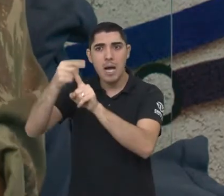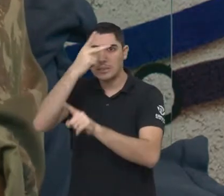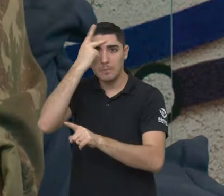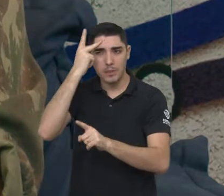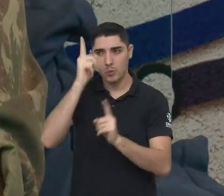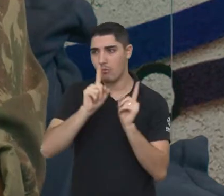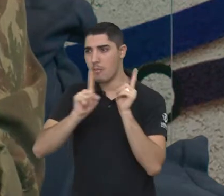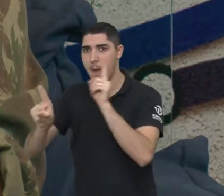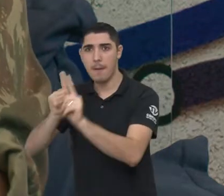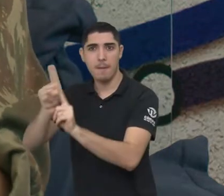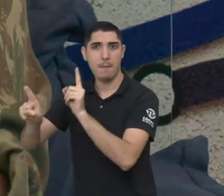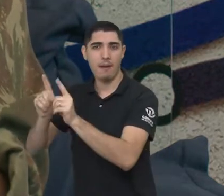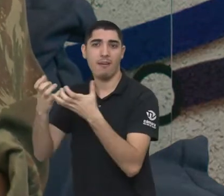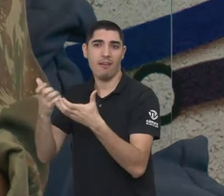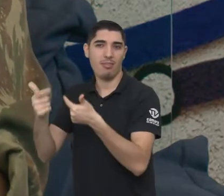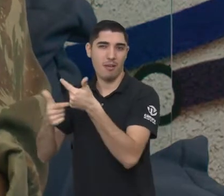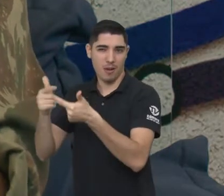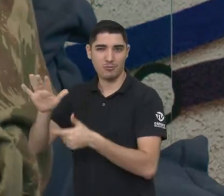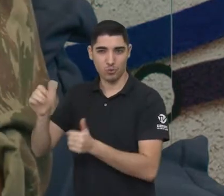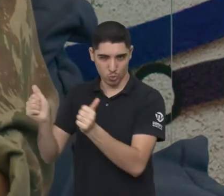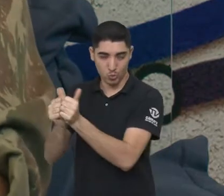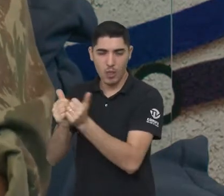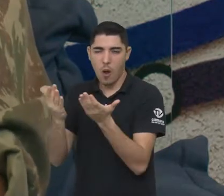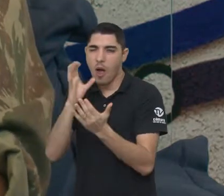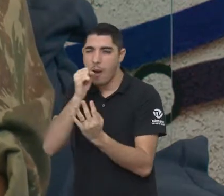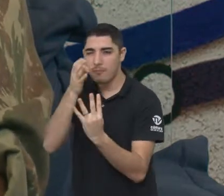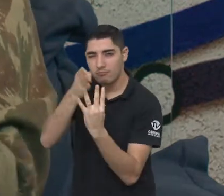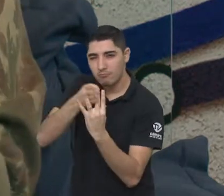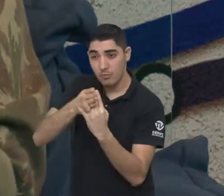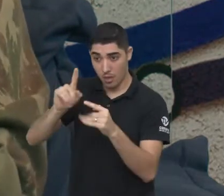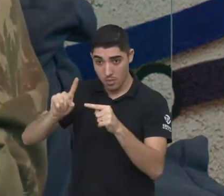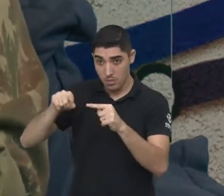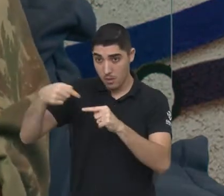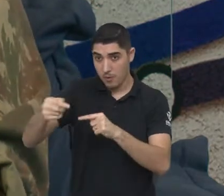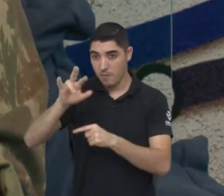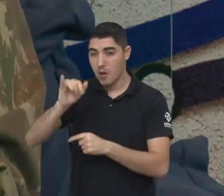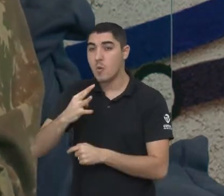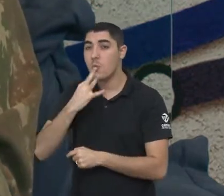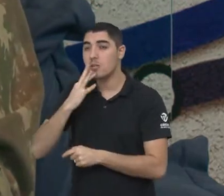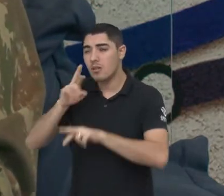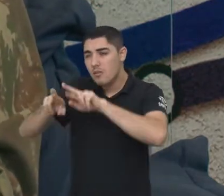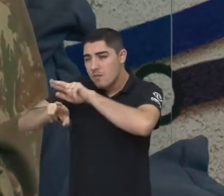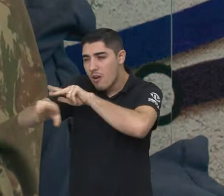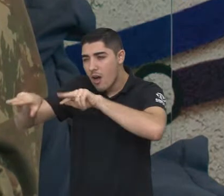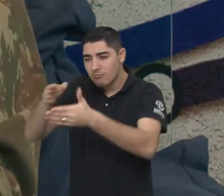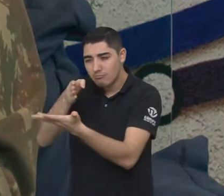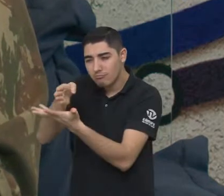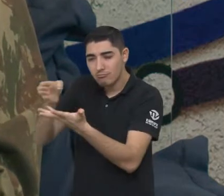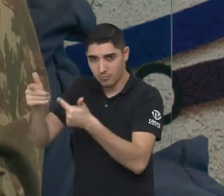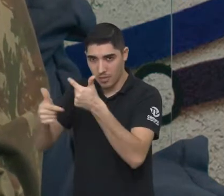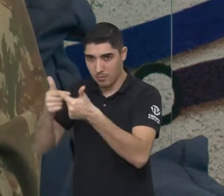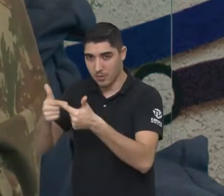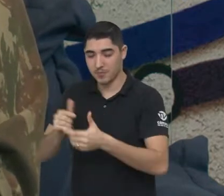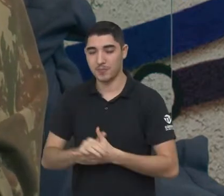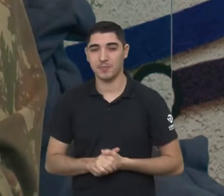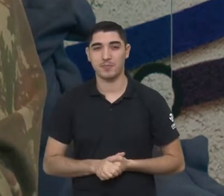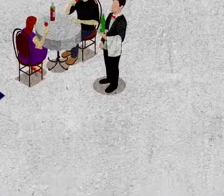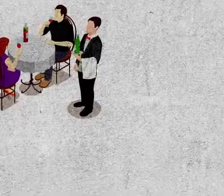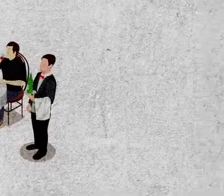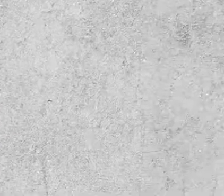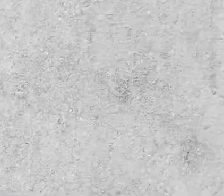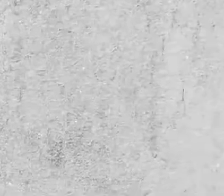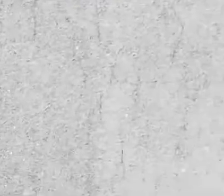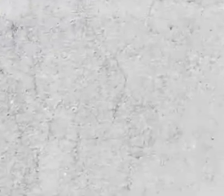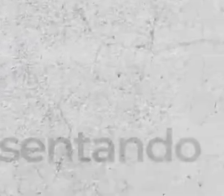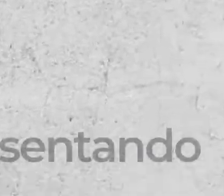mais requisitados em diversas áreas. A gente vai para um rápido intervalo e no próximo bloco vamos conhecer os diferentes segmentos dessa ciência. Até já!